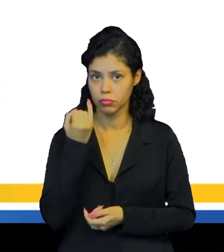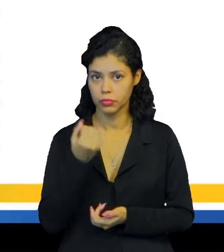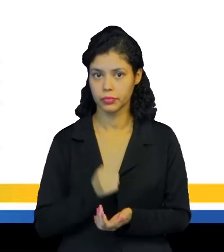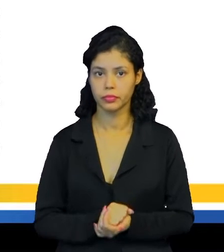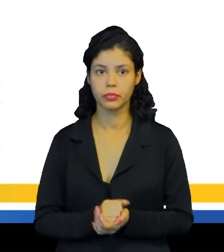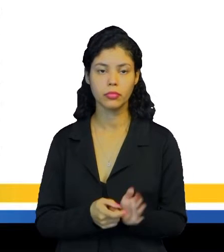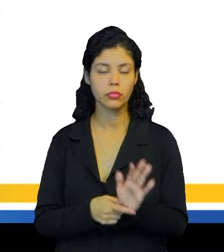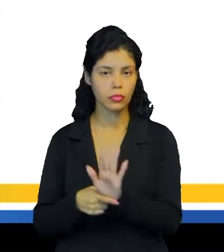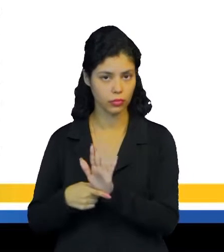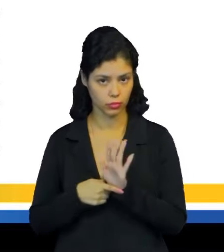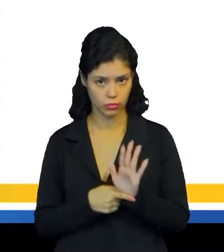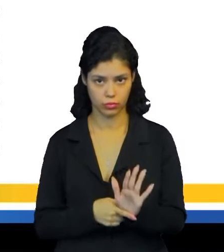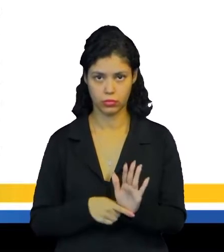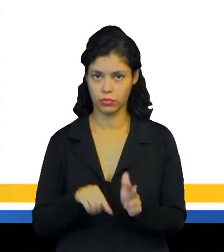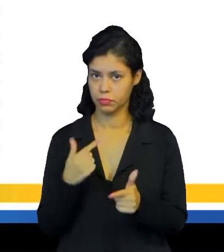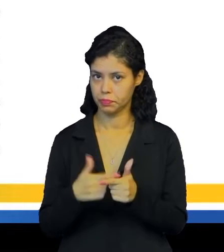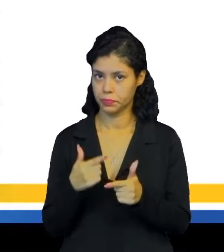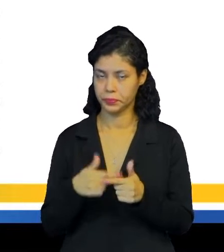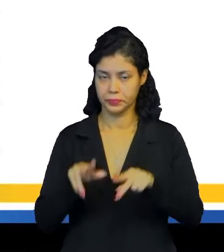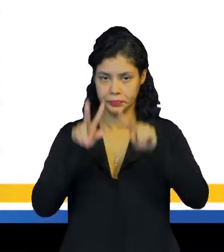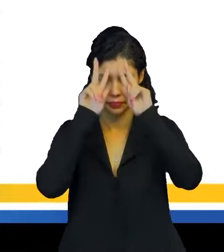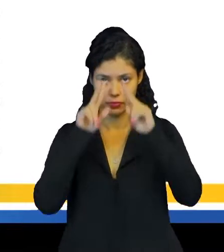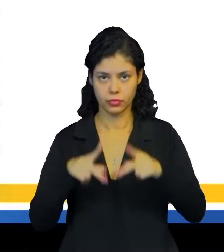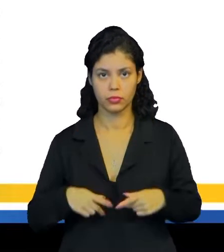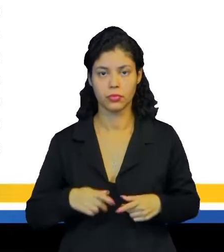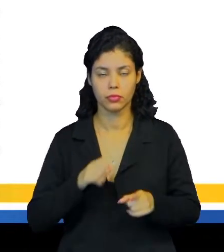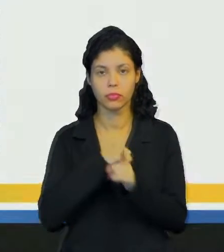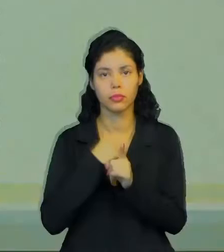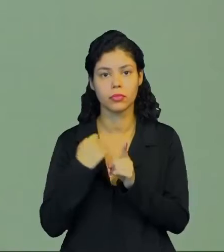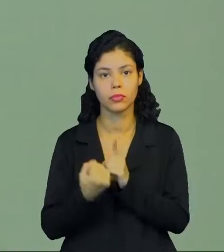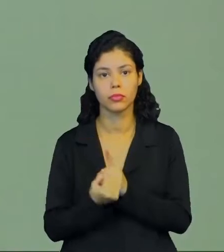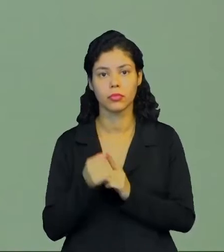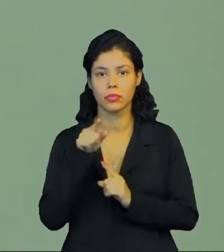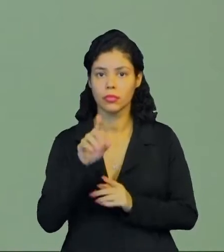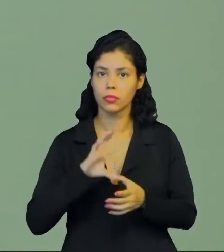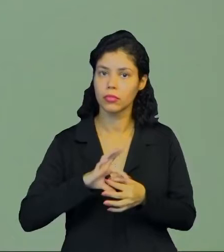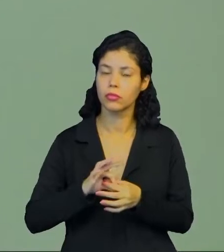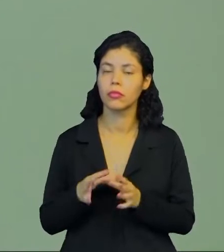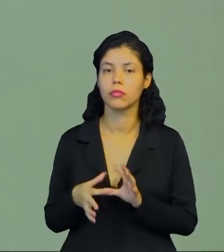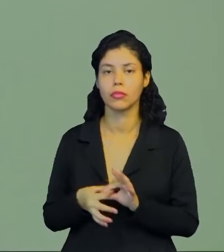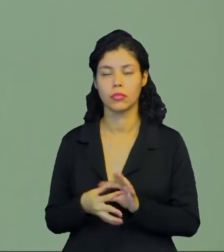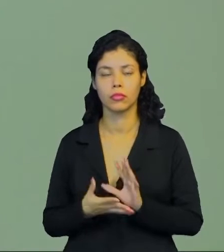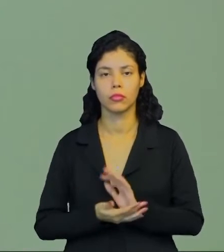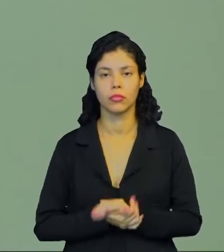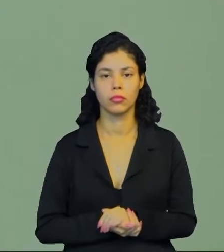era demonstrar os problemas do ser humano e da sociedade. Então, nesse contexto,